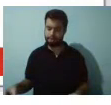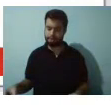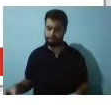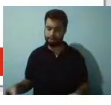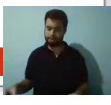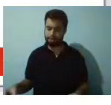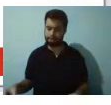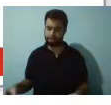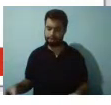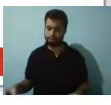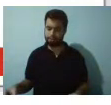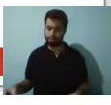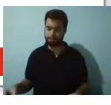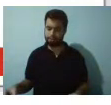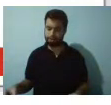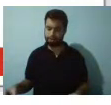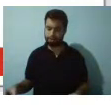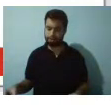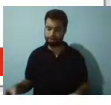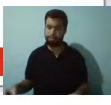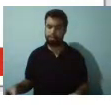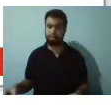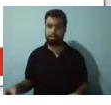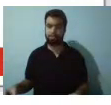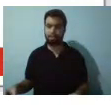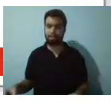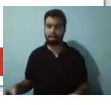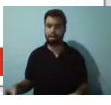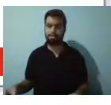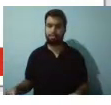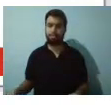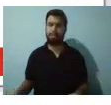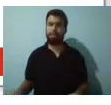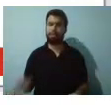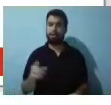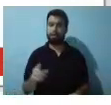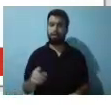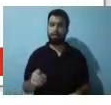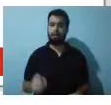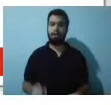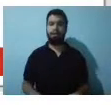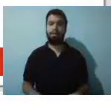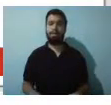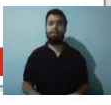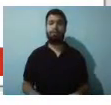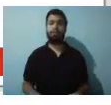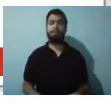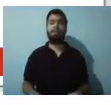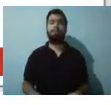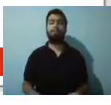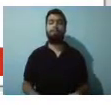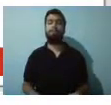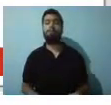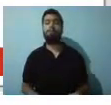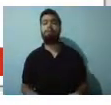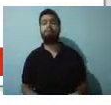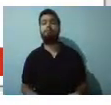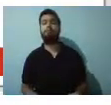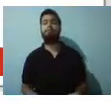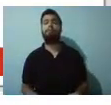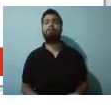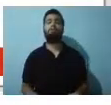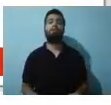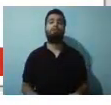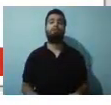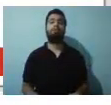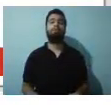Em contrapartida, essas nações deveriam introduzir a chamada política de austeridade, tá? Que é fundamentada pelo neoliberalismo com